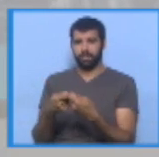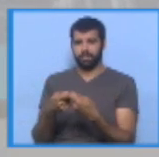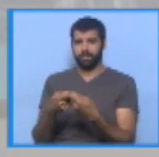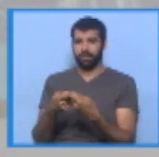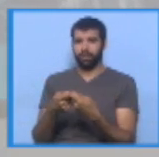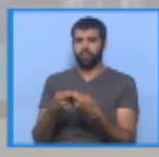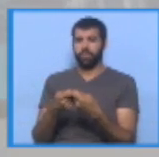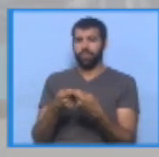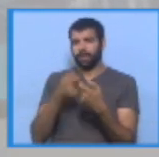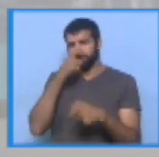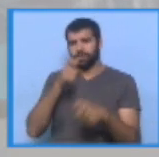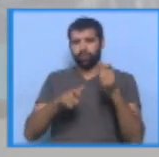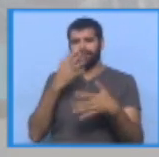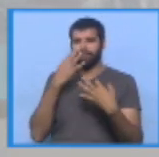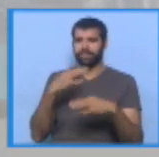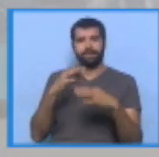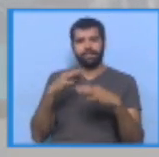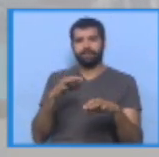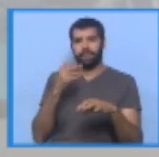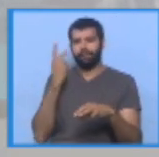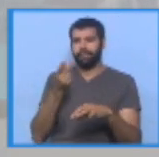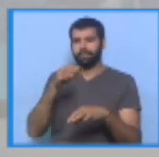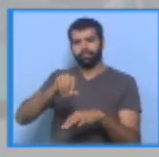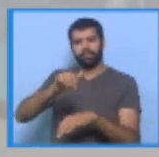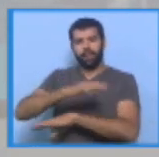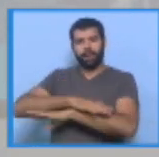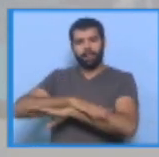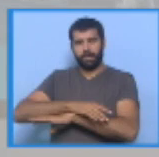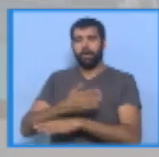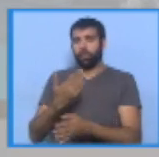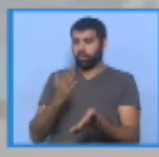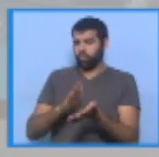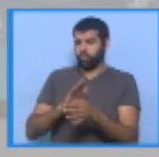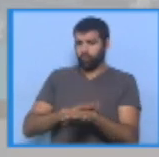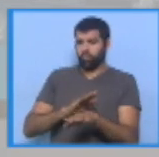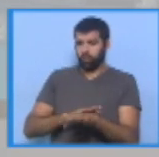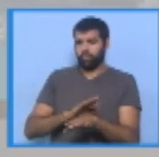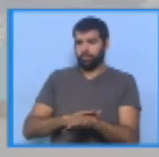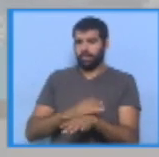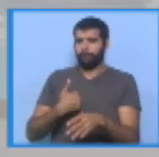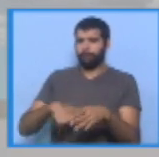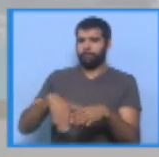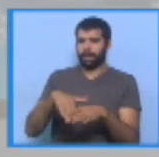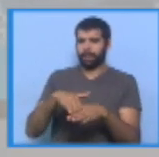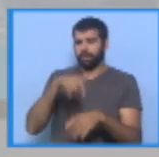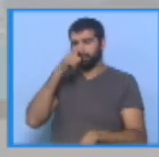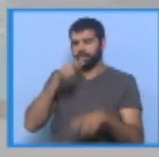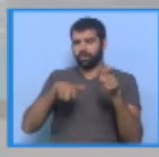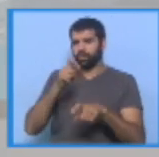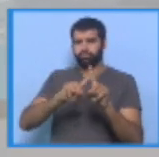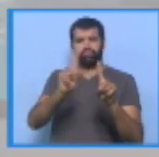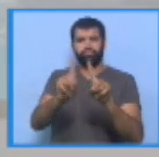o povo simples está a viver em Lamego. Porque, de facto, embora haja participação de todo o género de